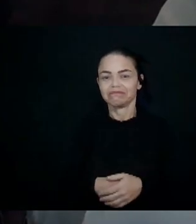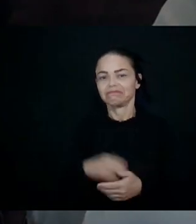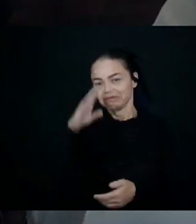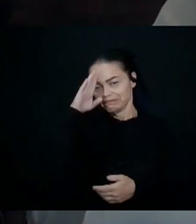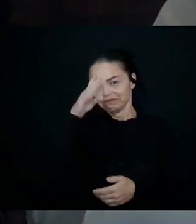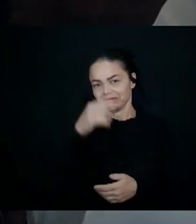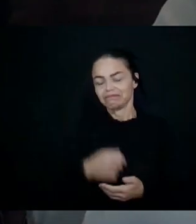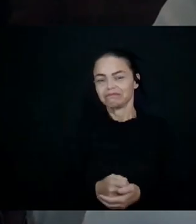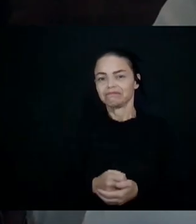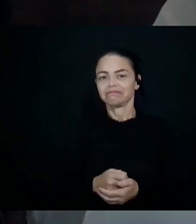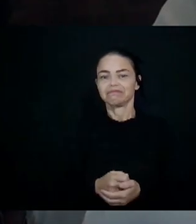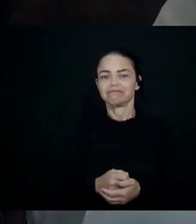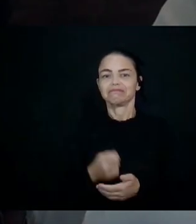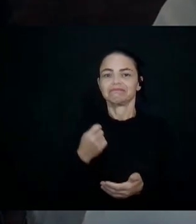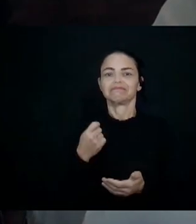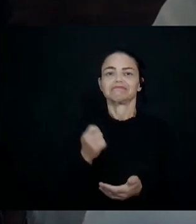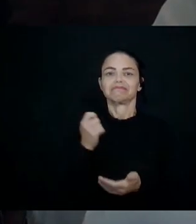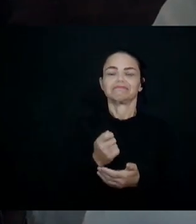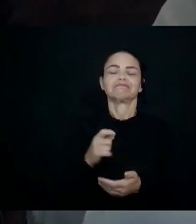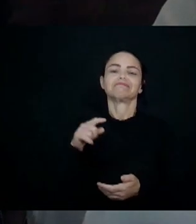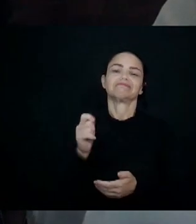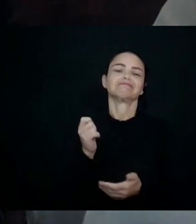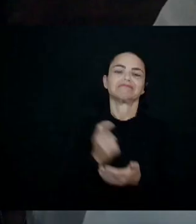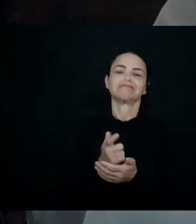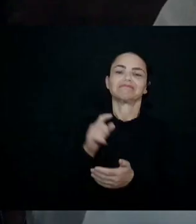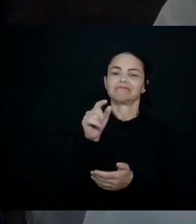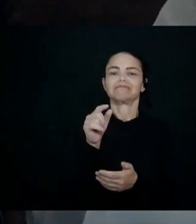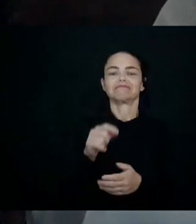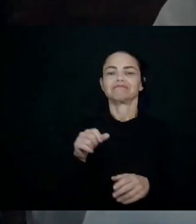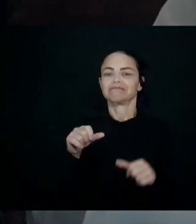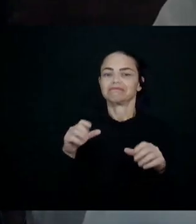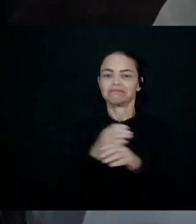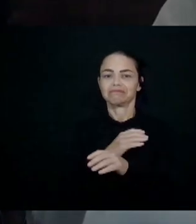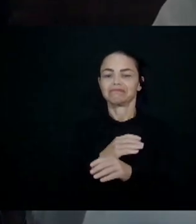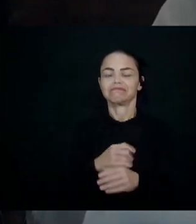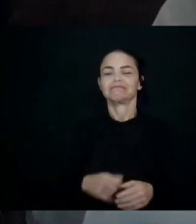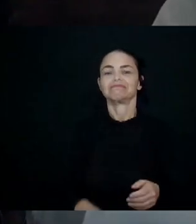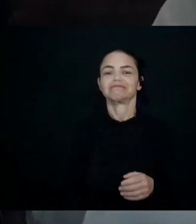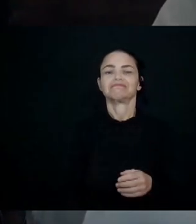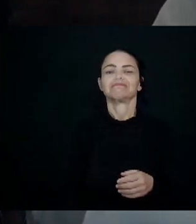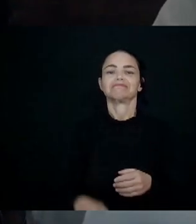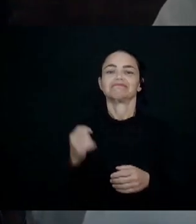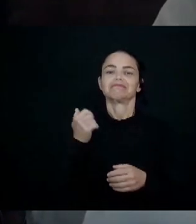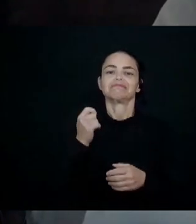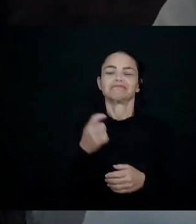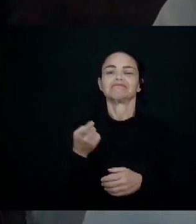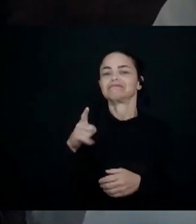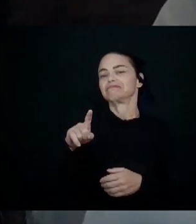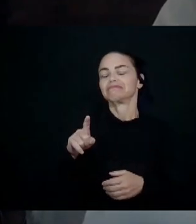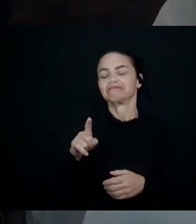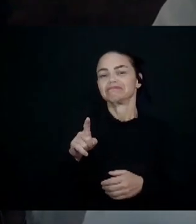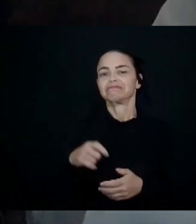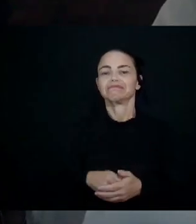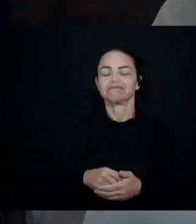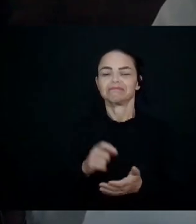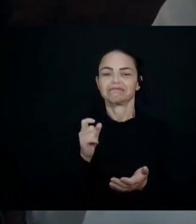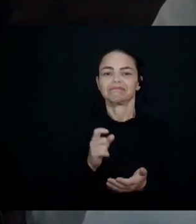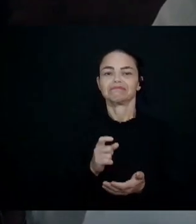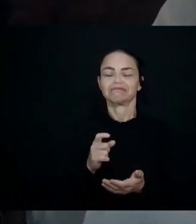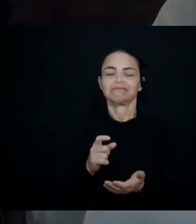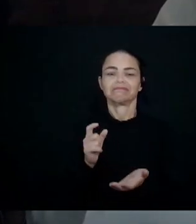menos dinheiro para completar o álbum. Porque agora a gente tá com quase 1.000 figurinhas, R$1 cada